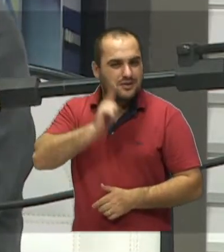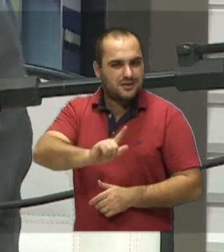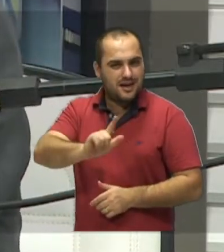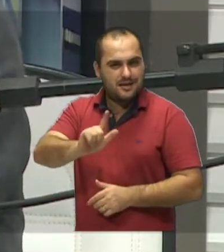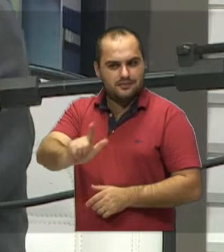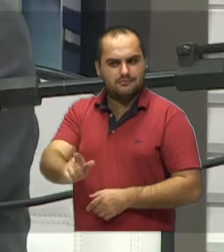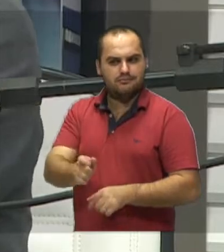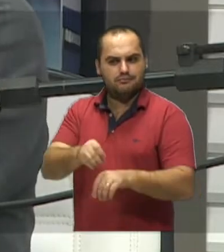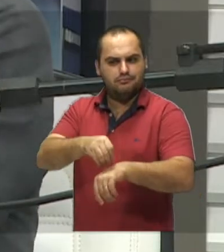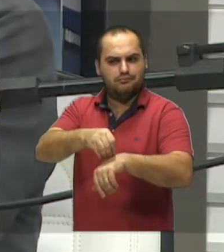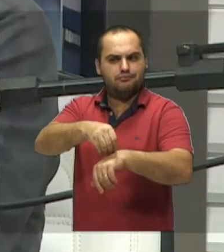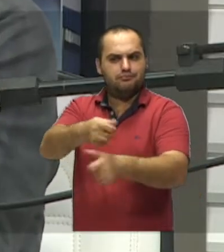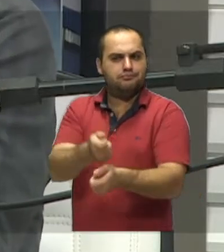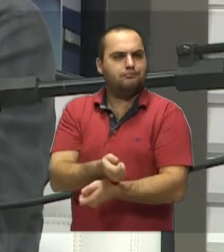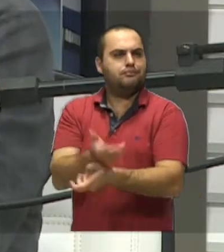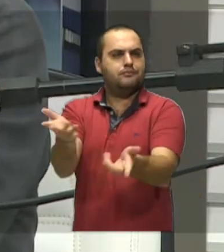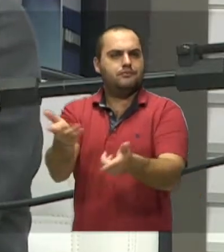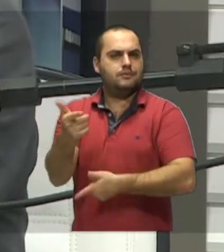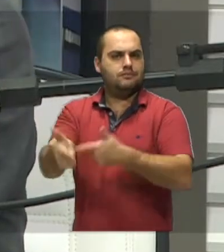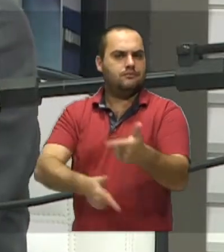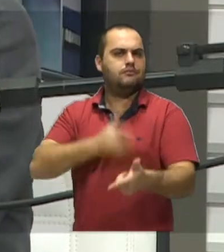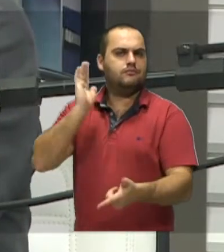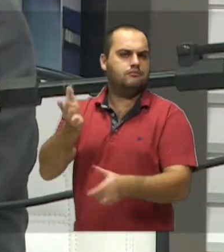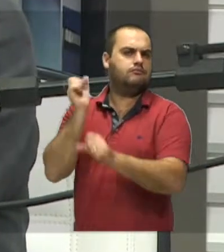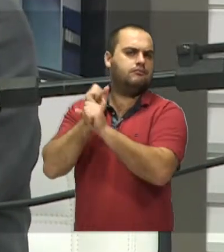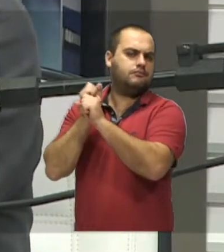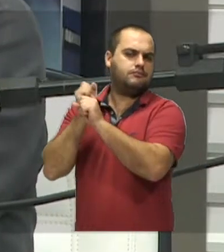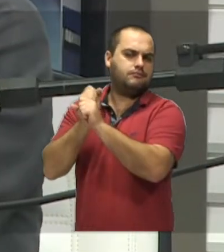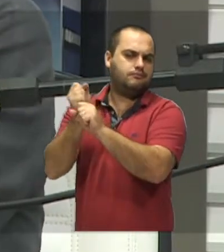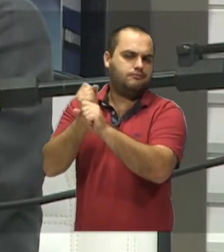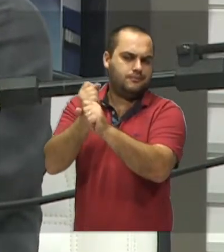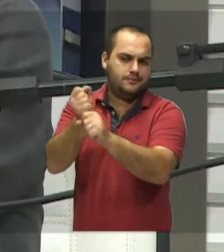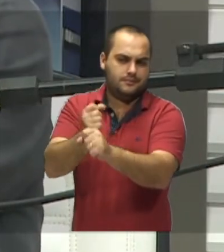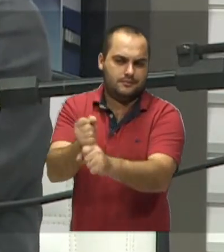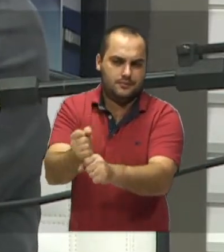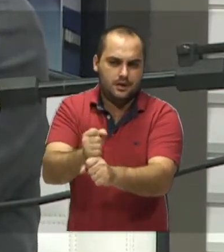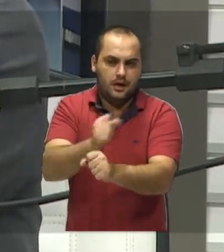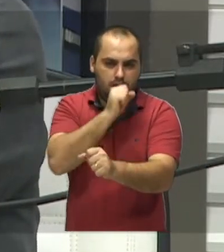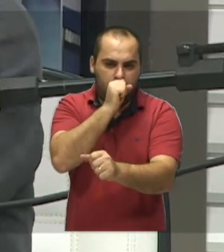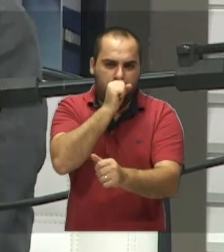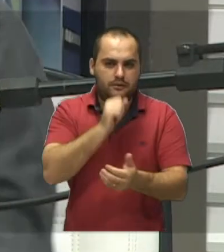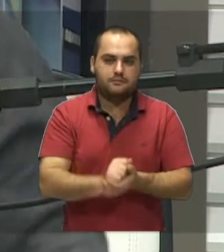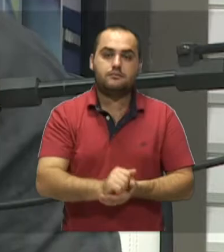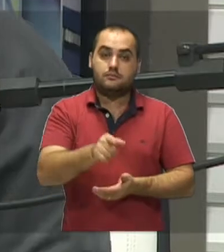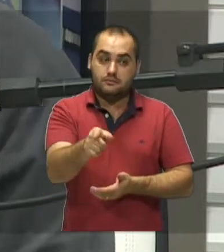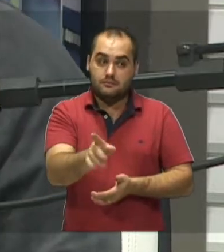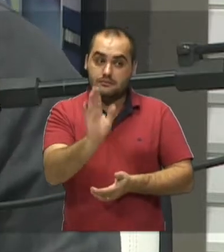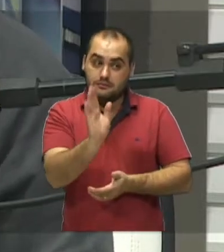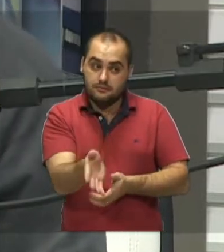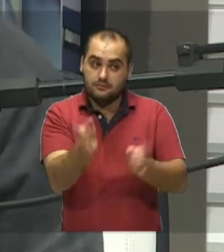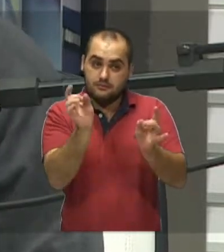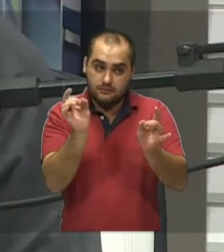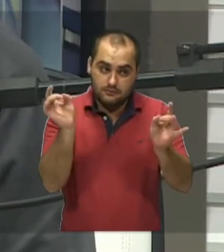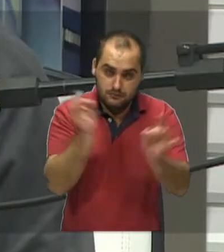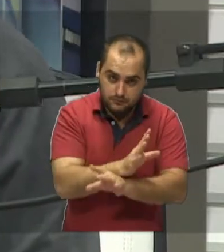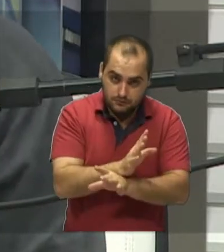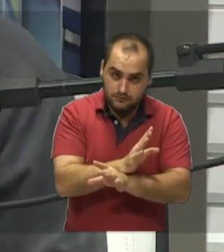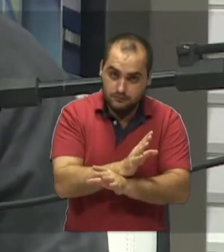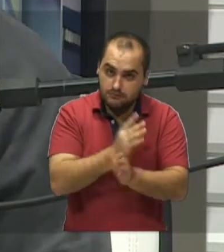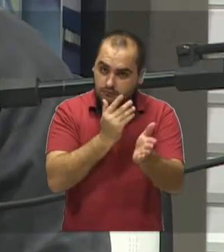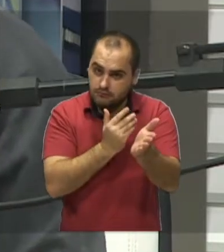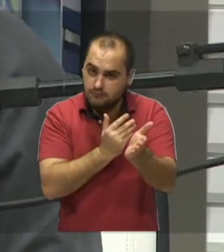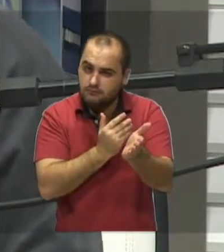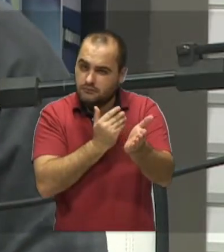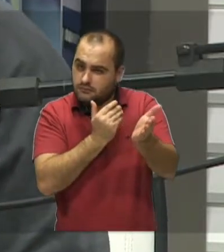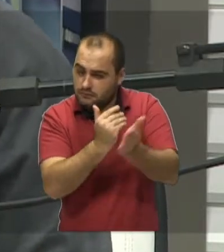você já estava tão envolvido nele durante tanto tempo, quando você lança, aquilo ali para você já encerrou. O que vai começar para as pessoas agora, você